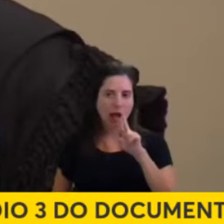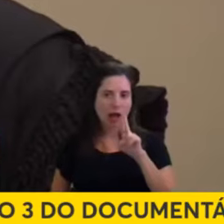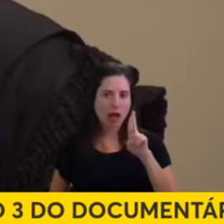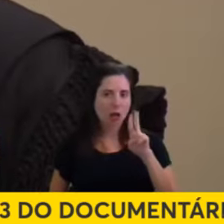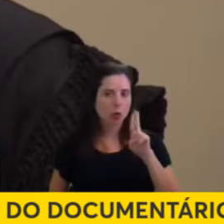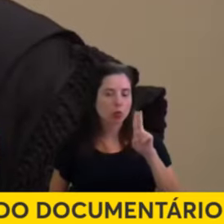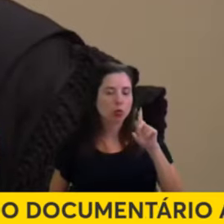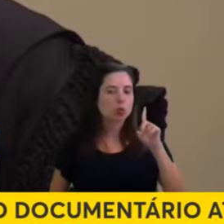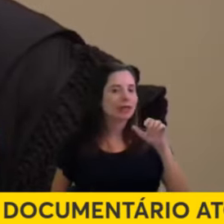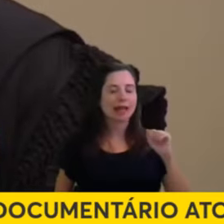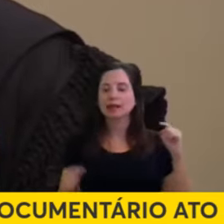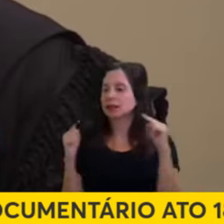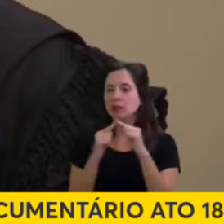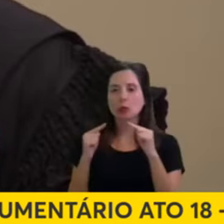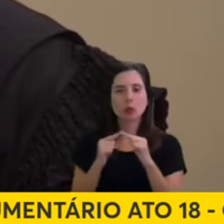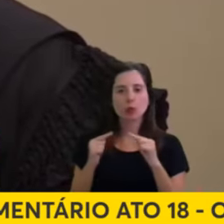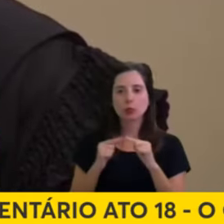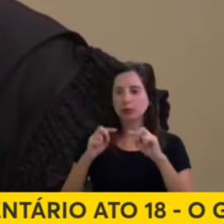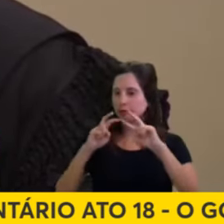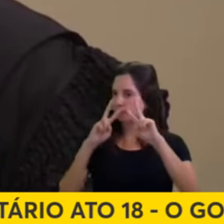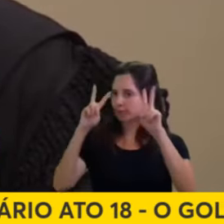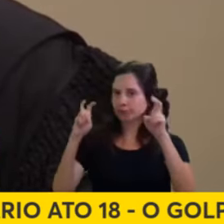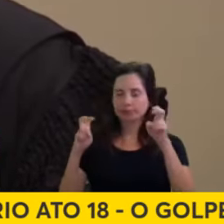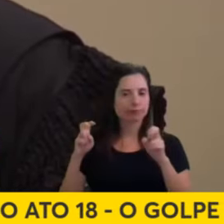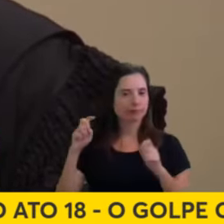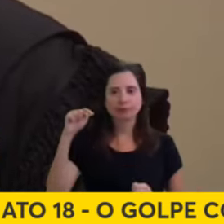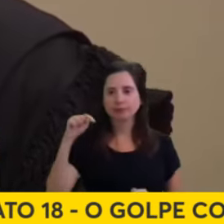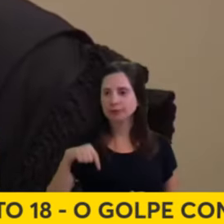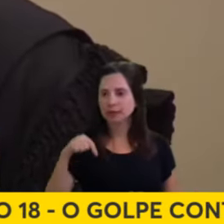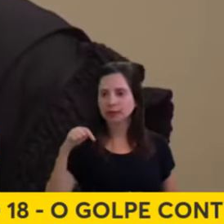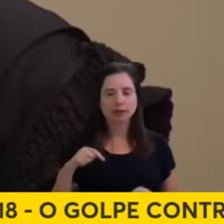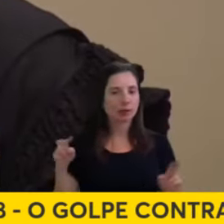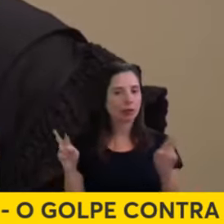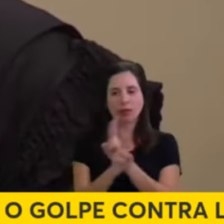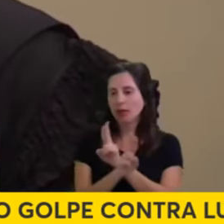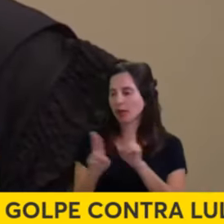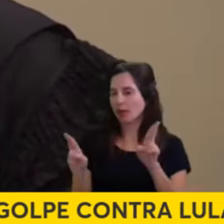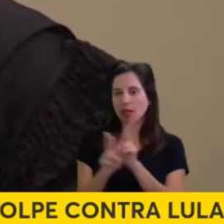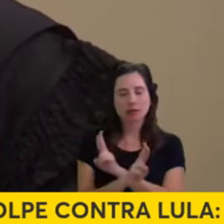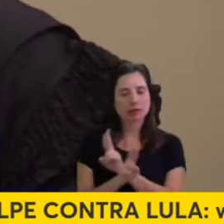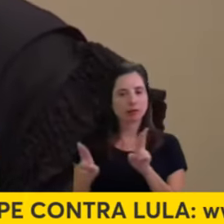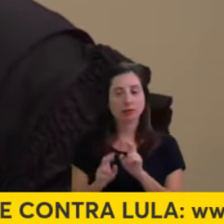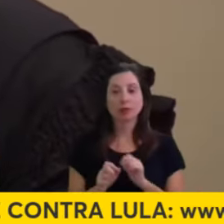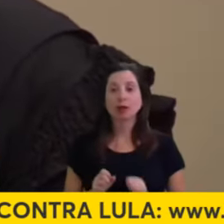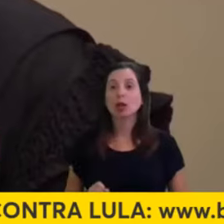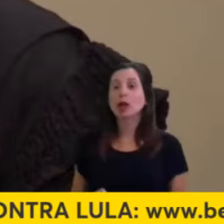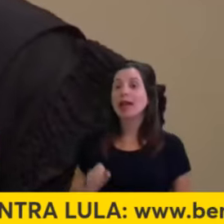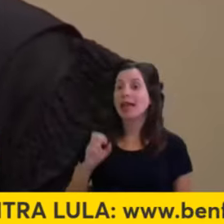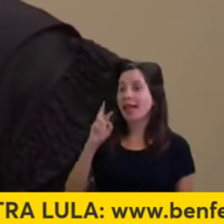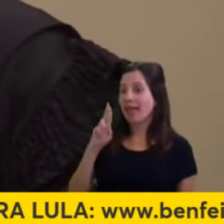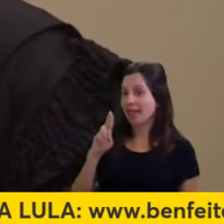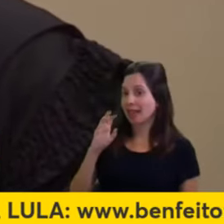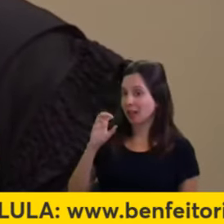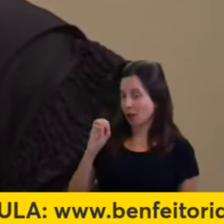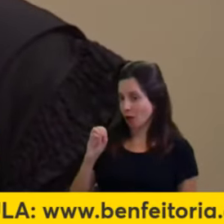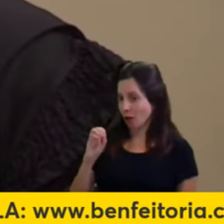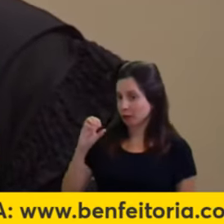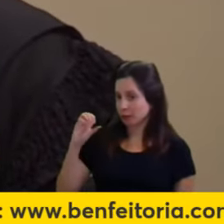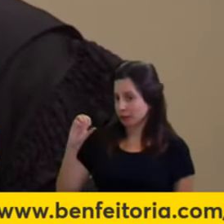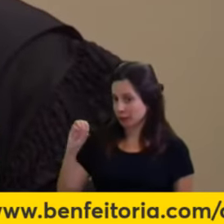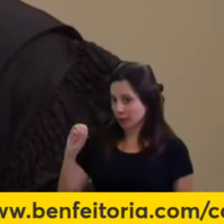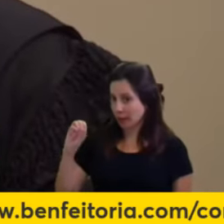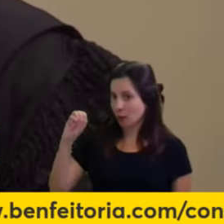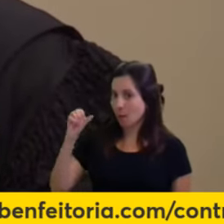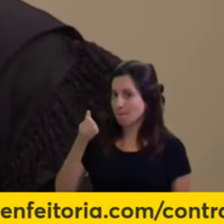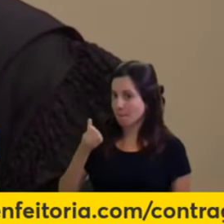causas não está nada Clara ao revés não tem correlação alguma no ro 06016 12619 relatado pelo Ministro